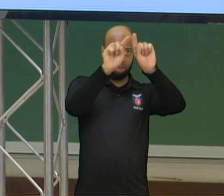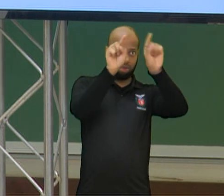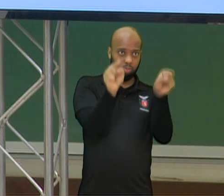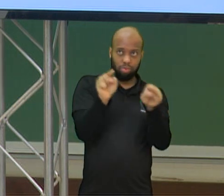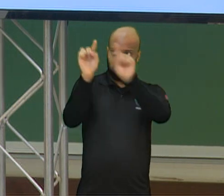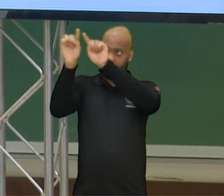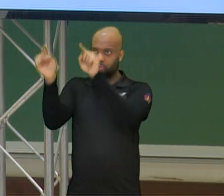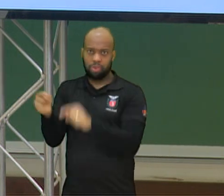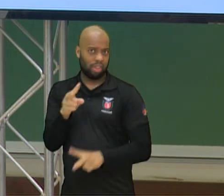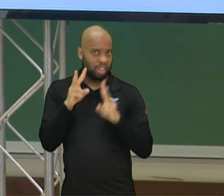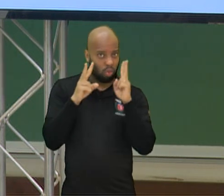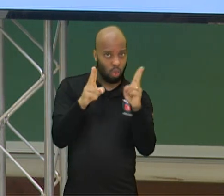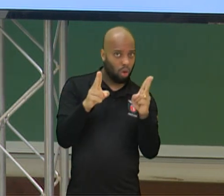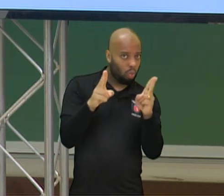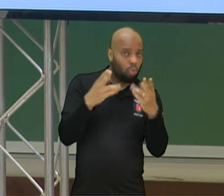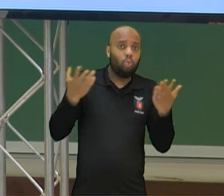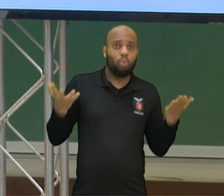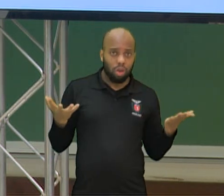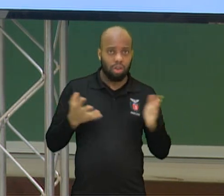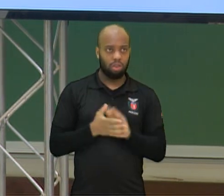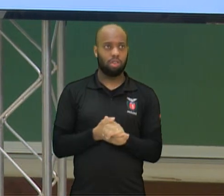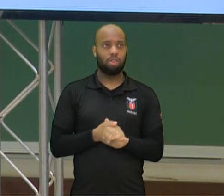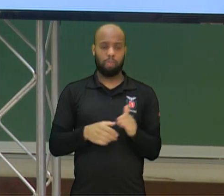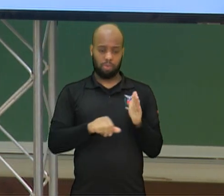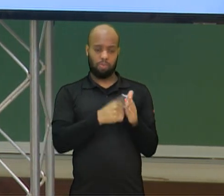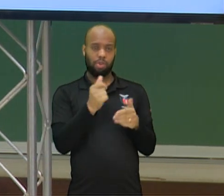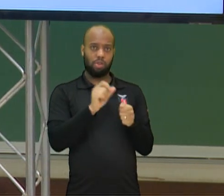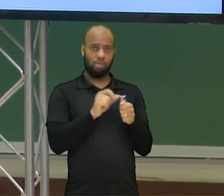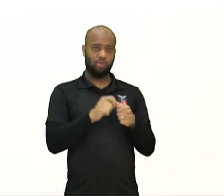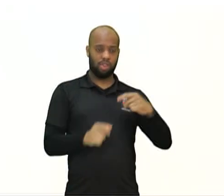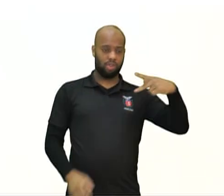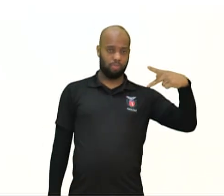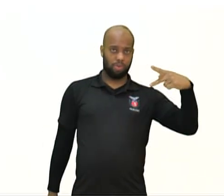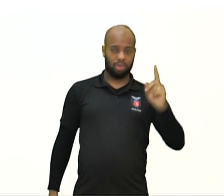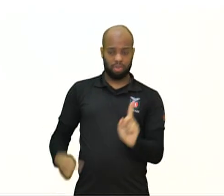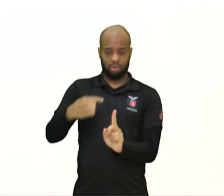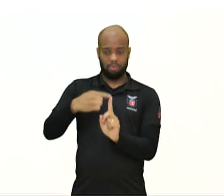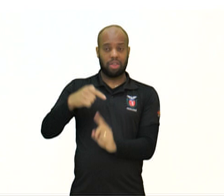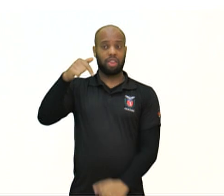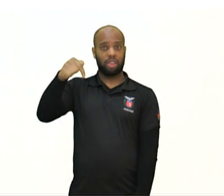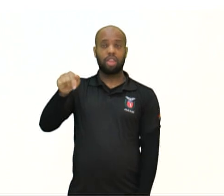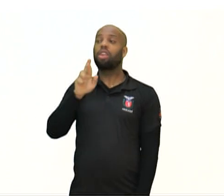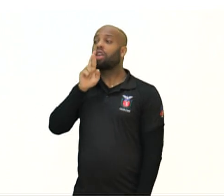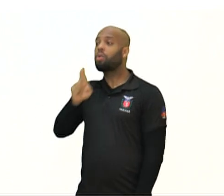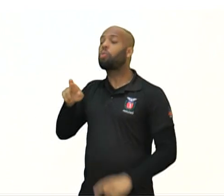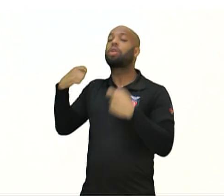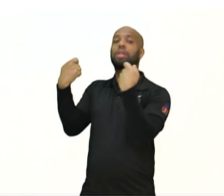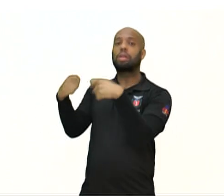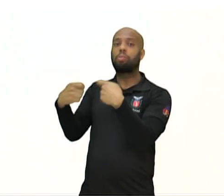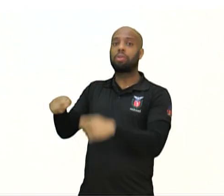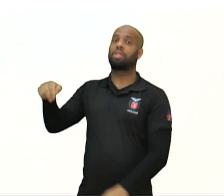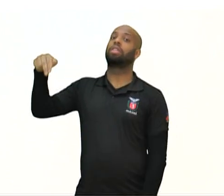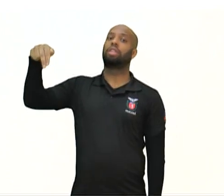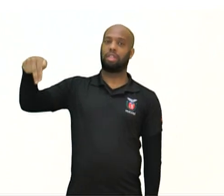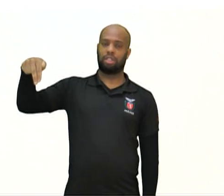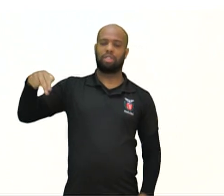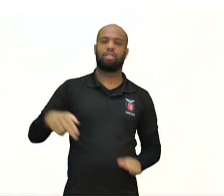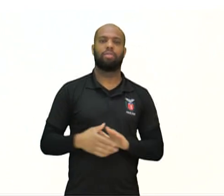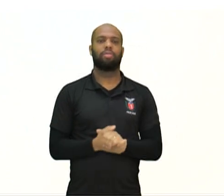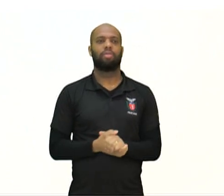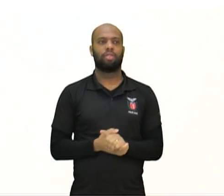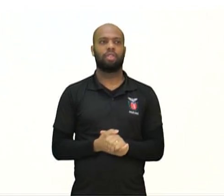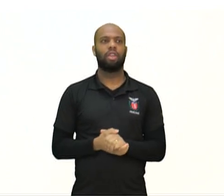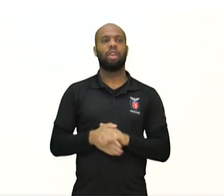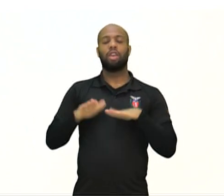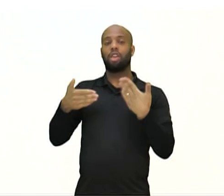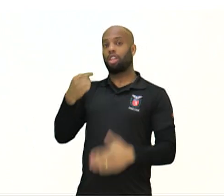iguais? Então, primeiro, fazemos P mais Q e este resultado tem que ser igual ao N. Então, no